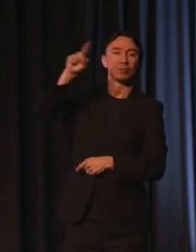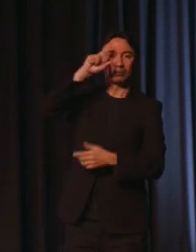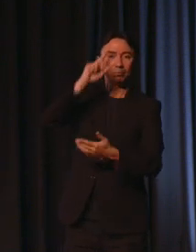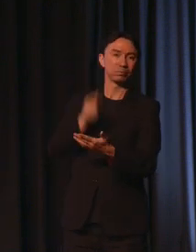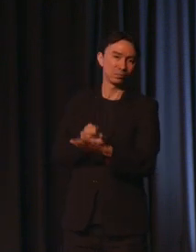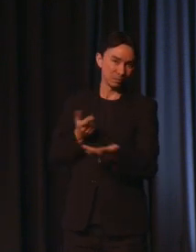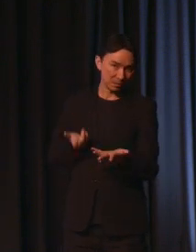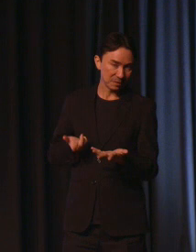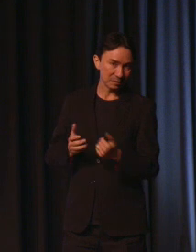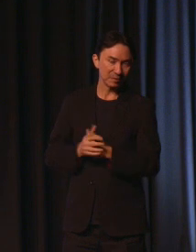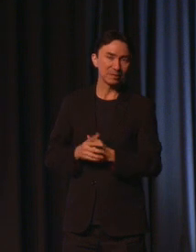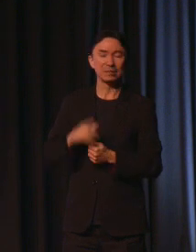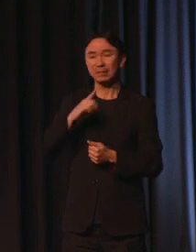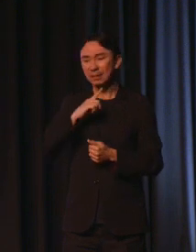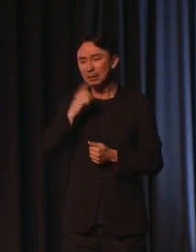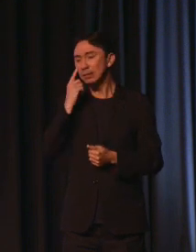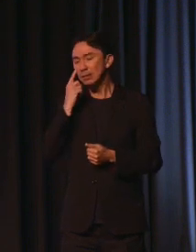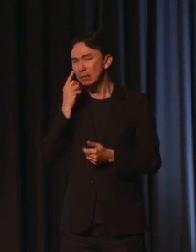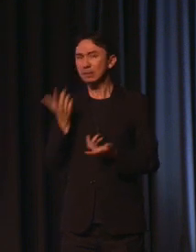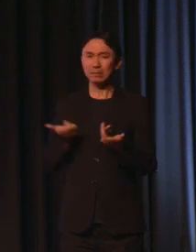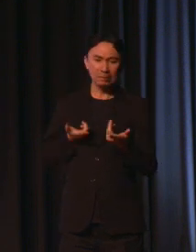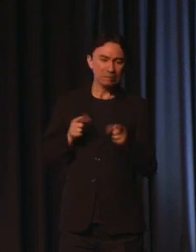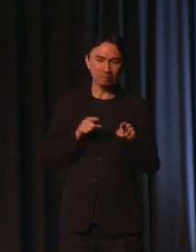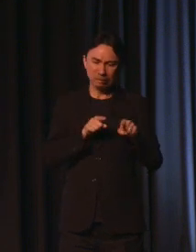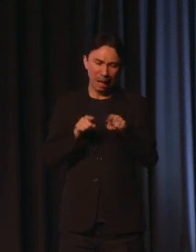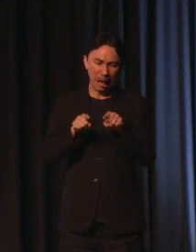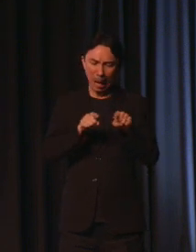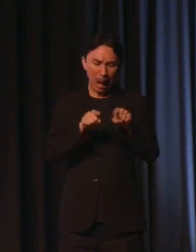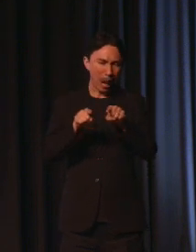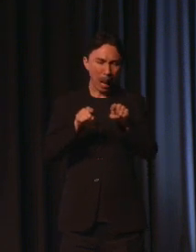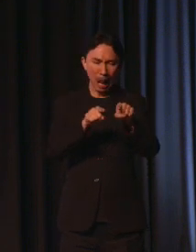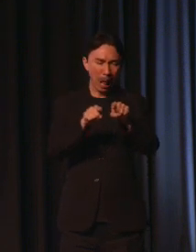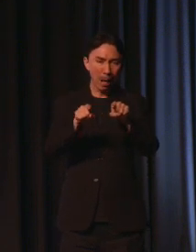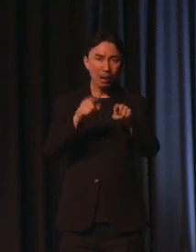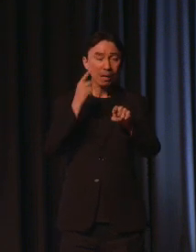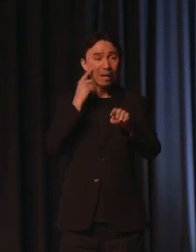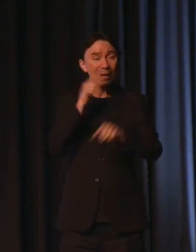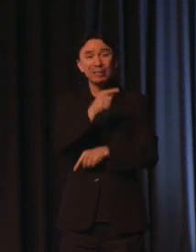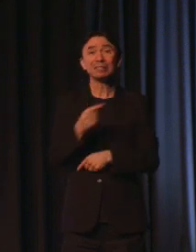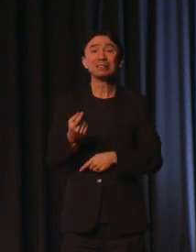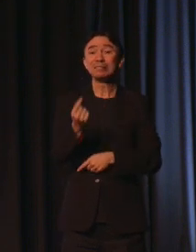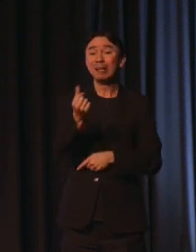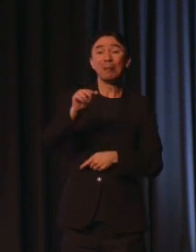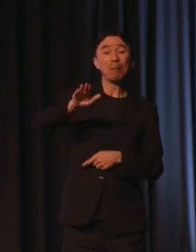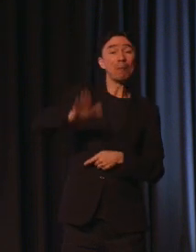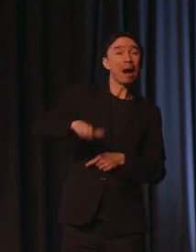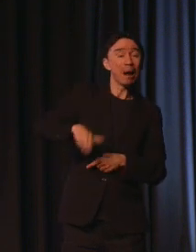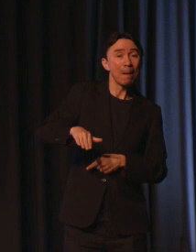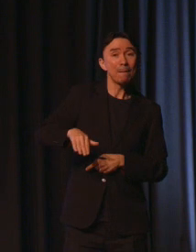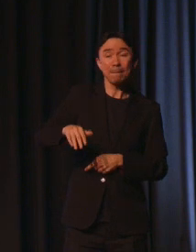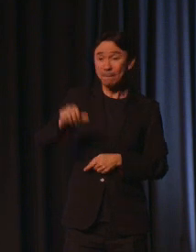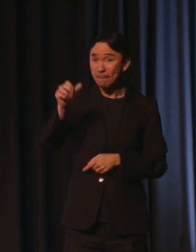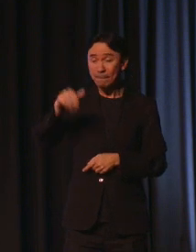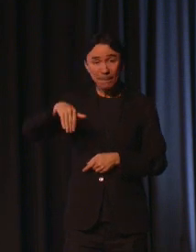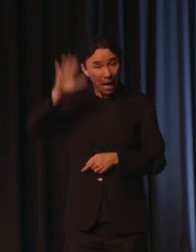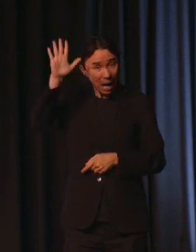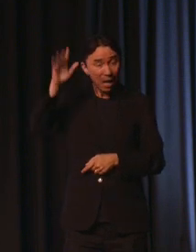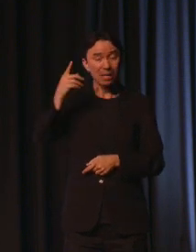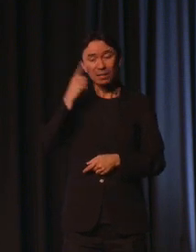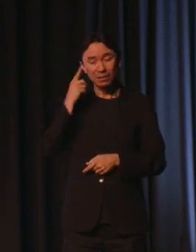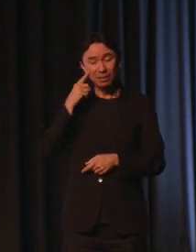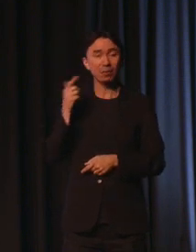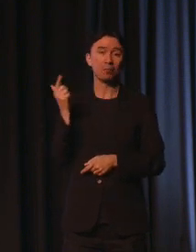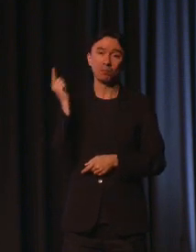na Anvisa. Então, eles vão ali para disputar e quem ofertar o menor preço é quem ganha a licitação. E